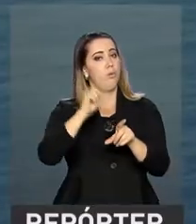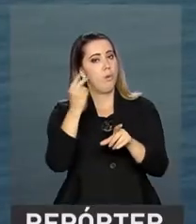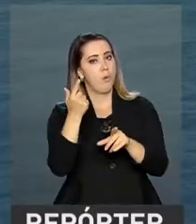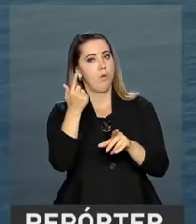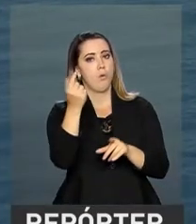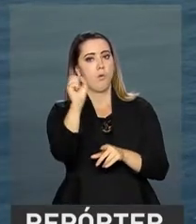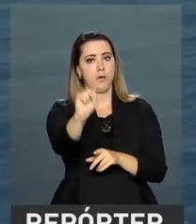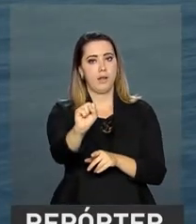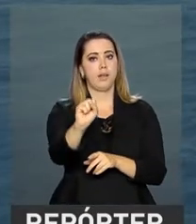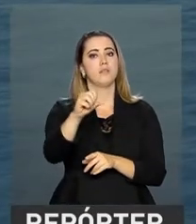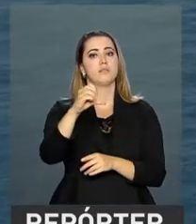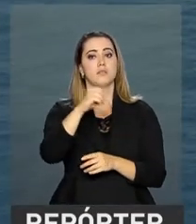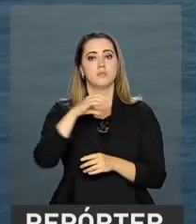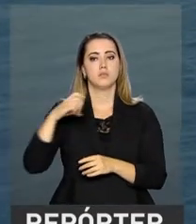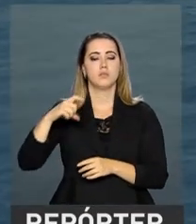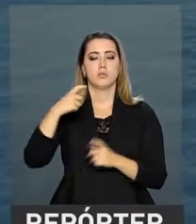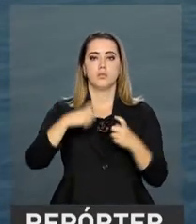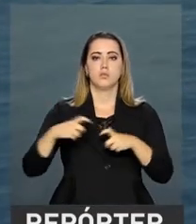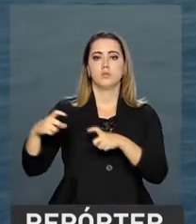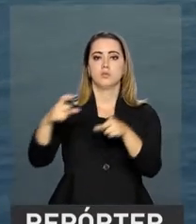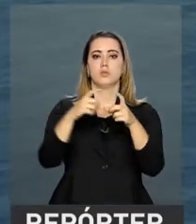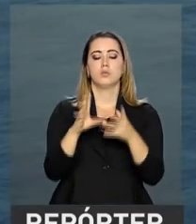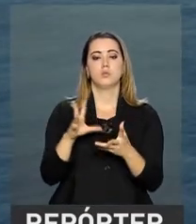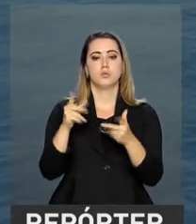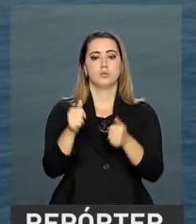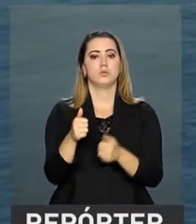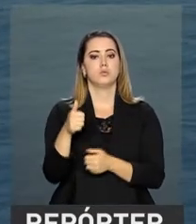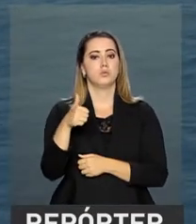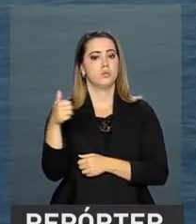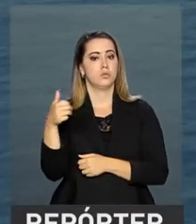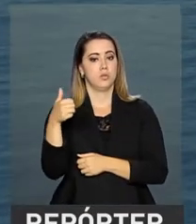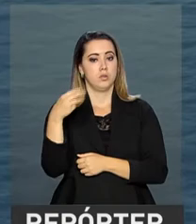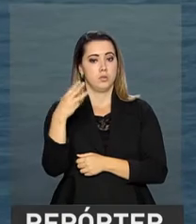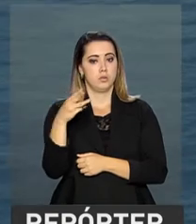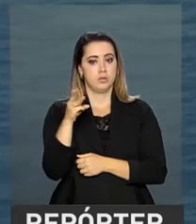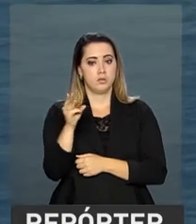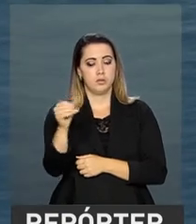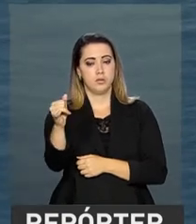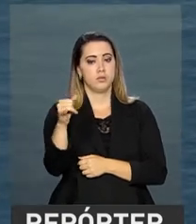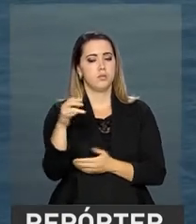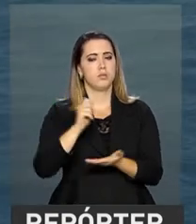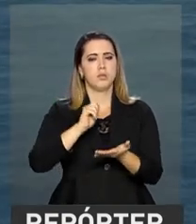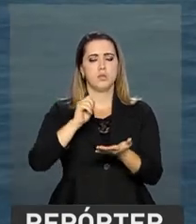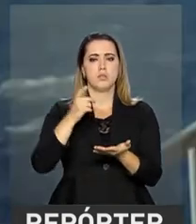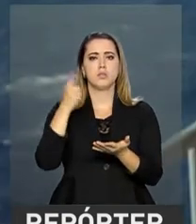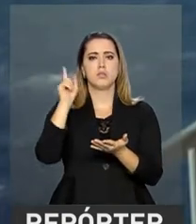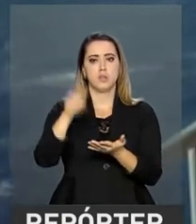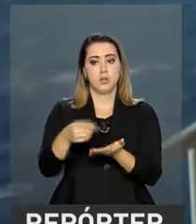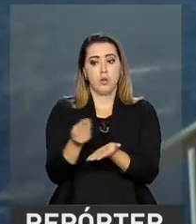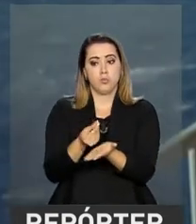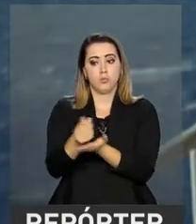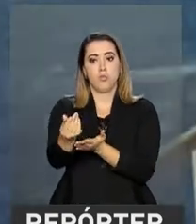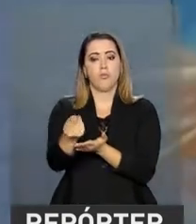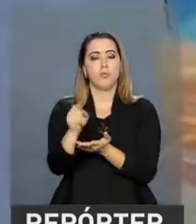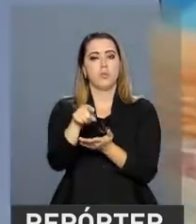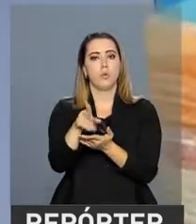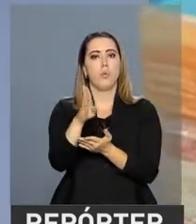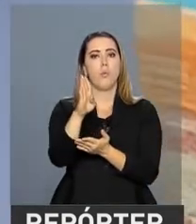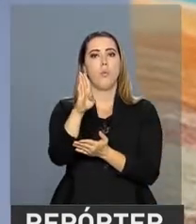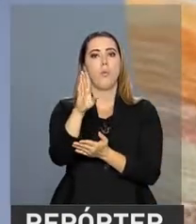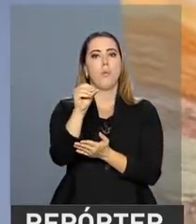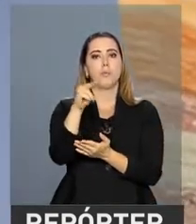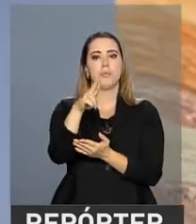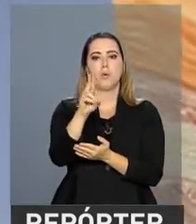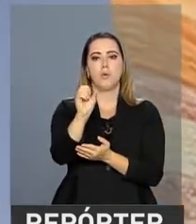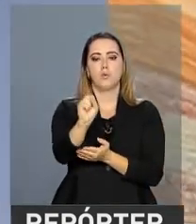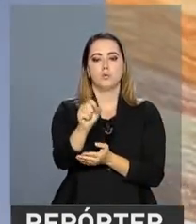total o leilão rendeu 3 bilhões e 800 milhões de reais em bônus de assinatura um valor recorde a idéia